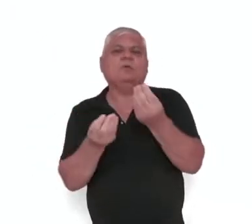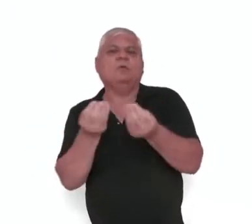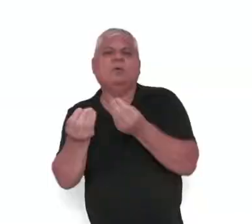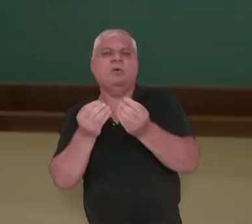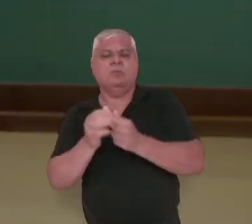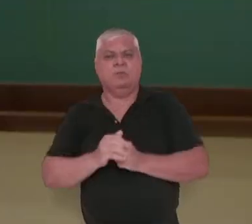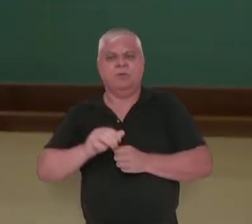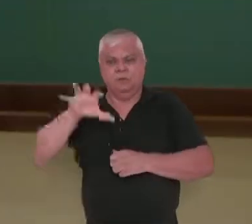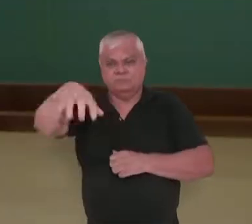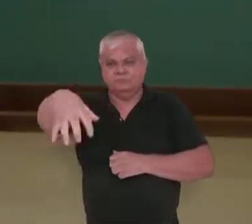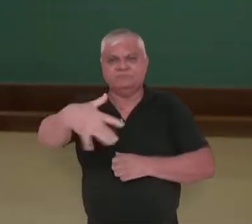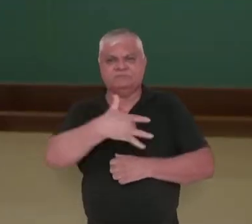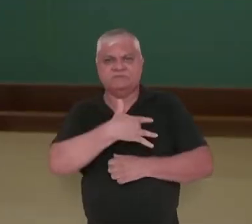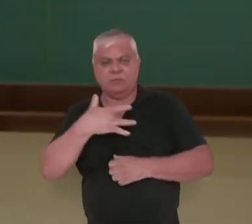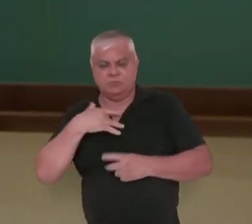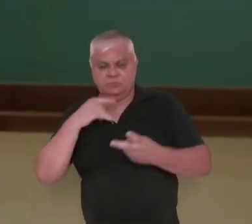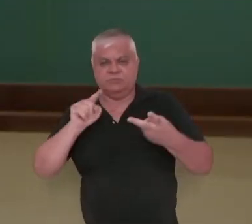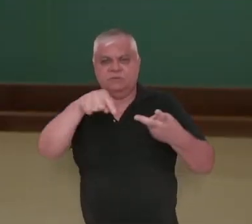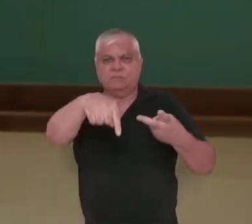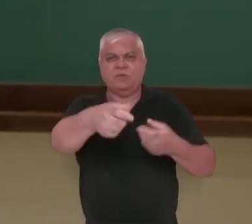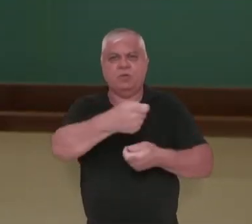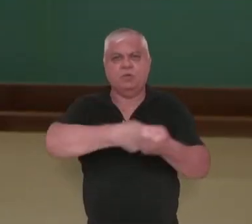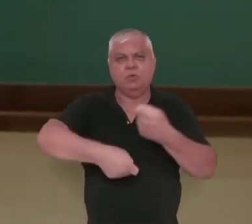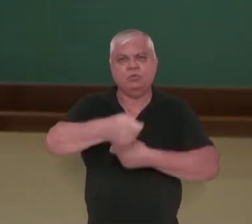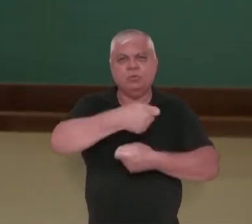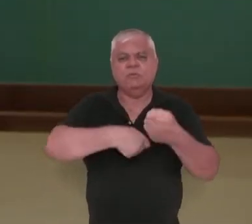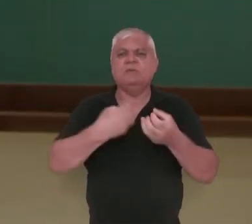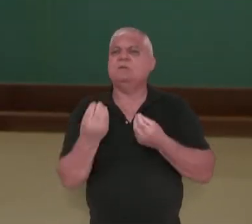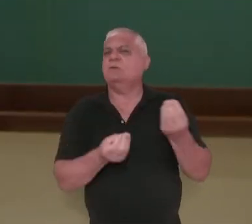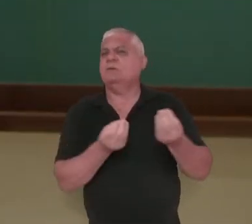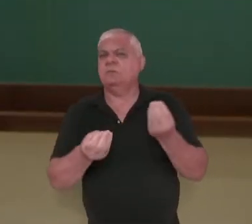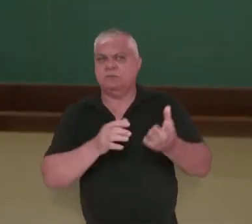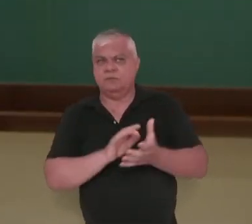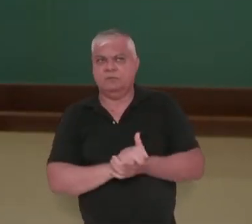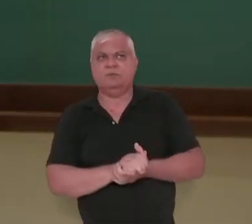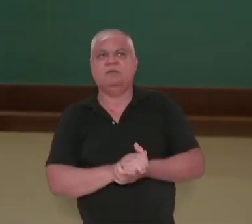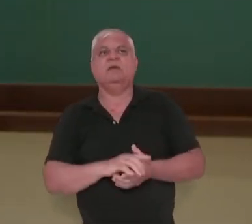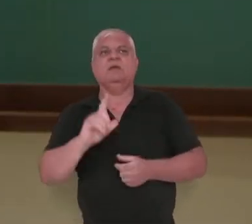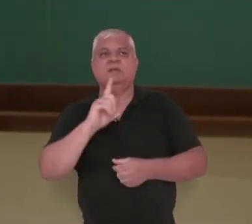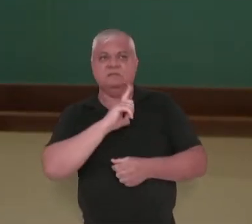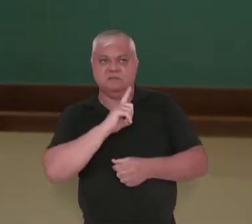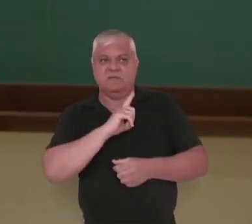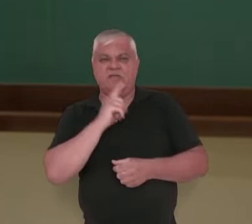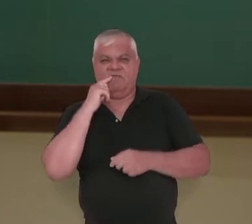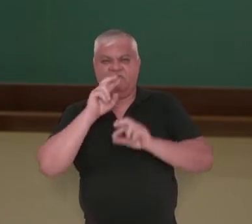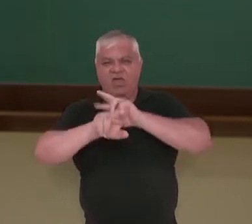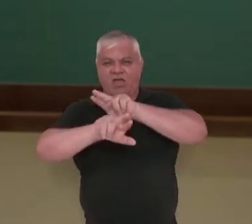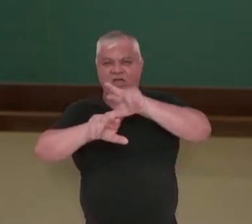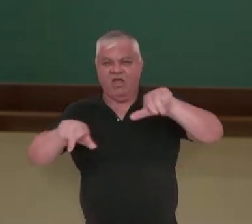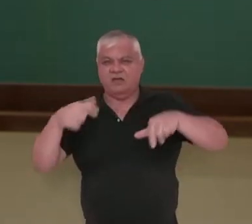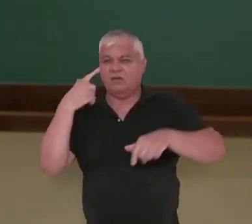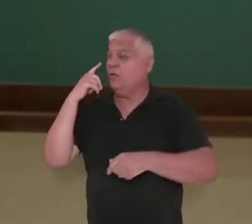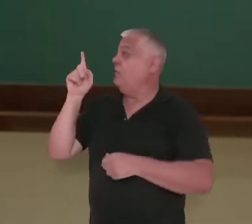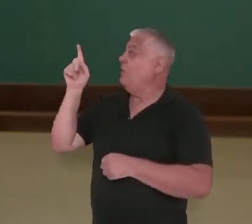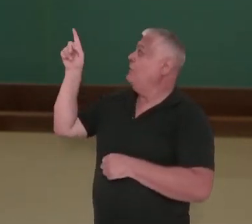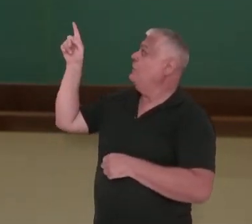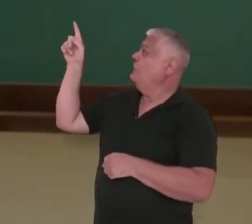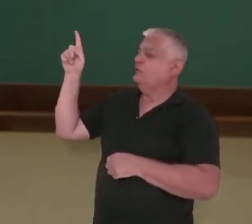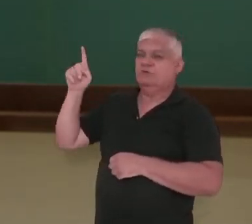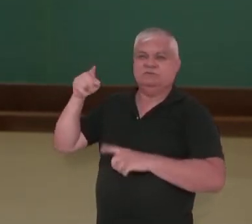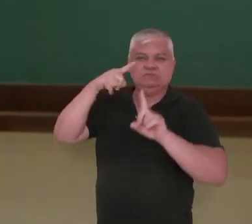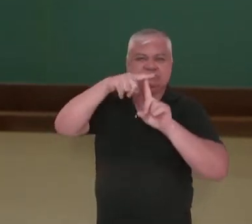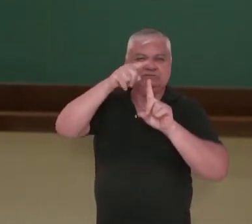no ambiente, né? Algumas espécies de bactérias. Eu trago aqui para você a imagem de algumas,